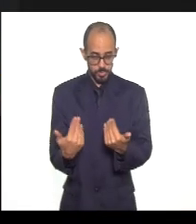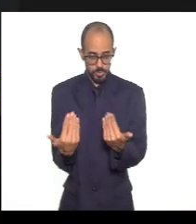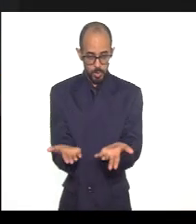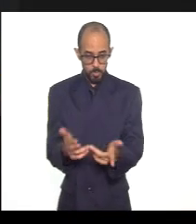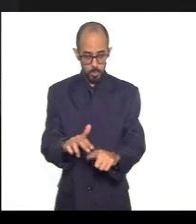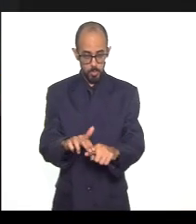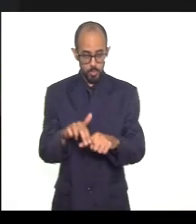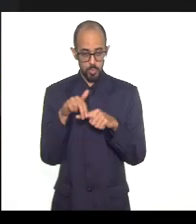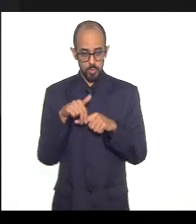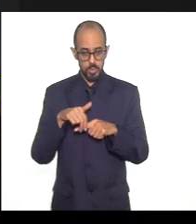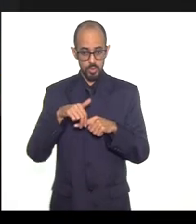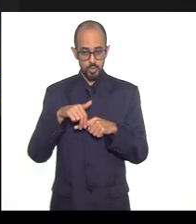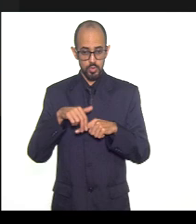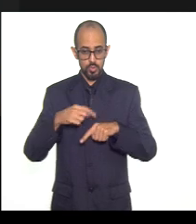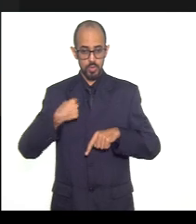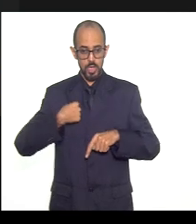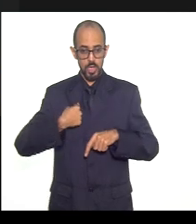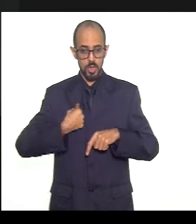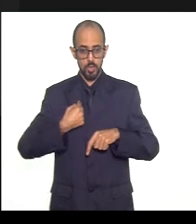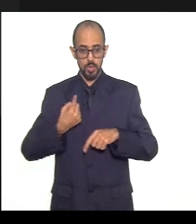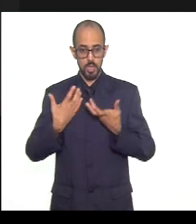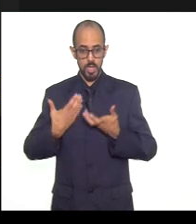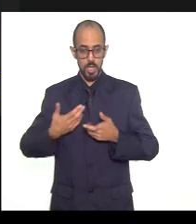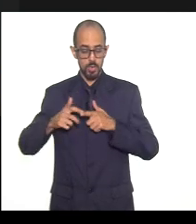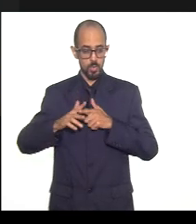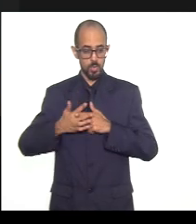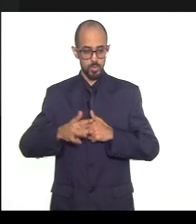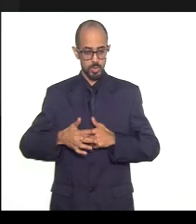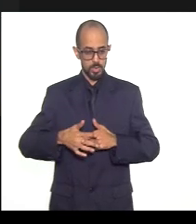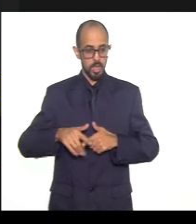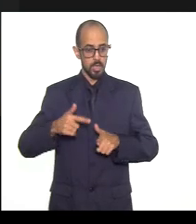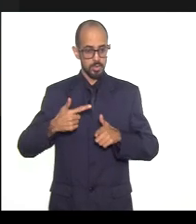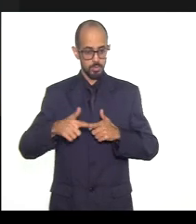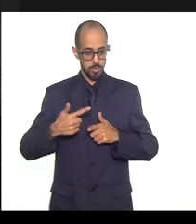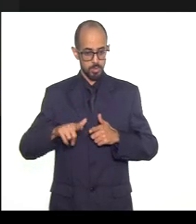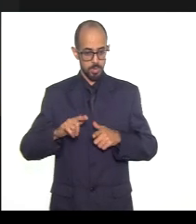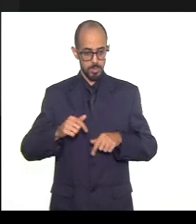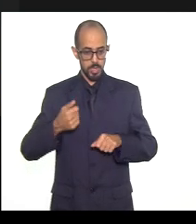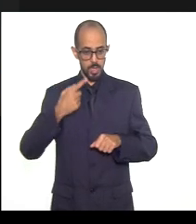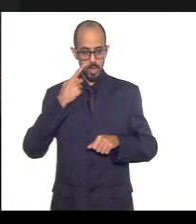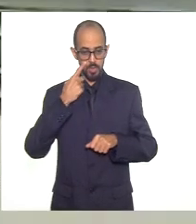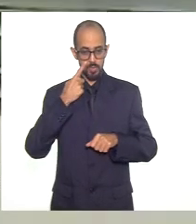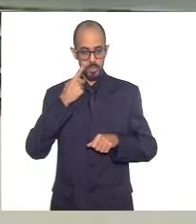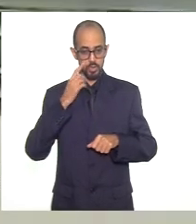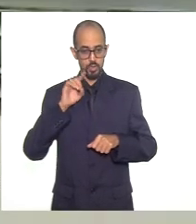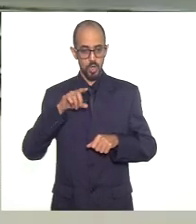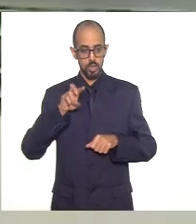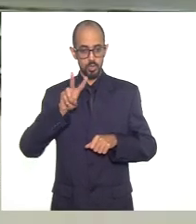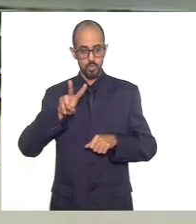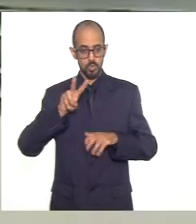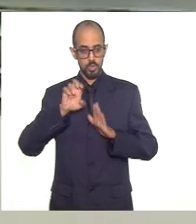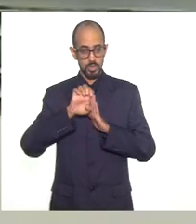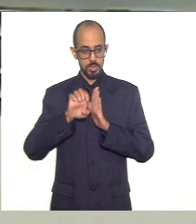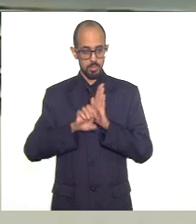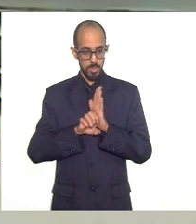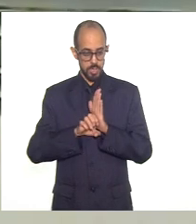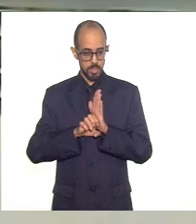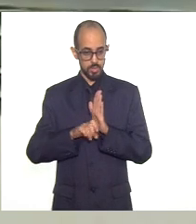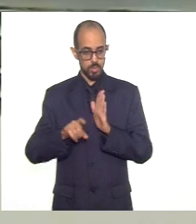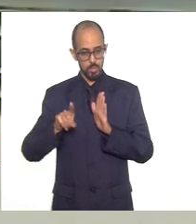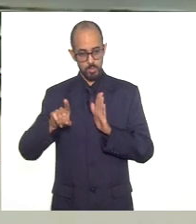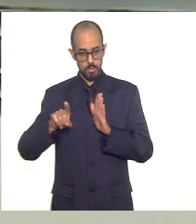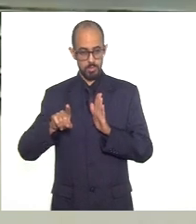eu só estou restabelecendo isso. Eu vi só 2 emendas. Uma, seguramente, alguém